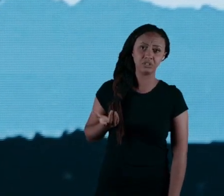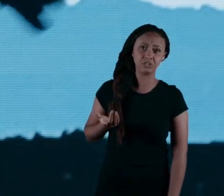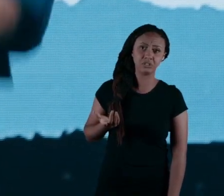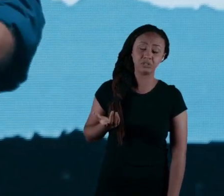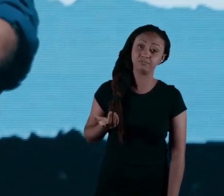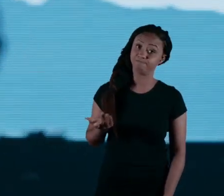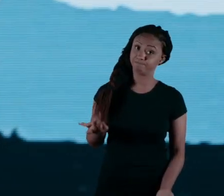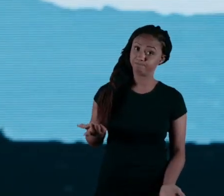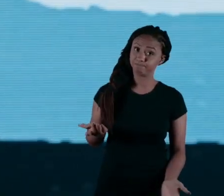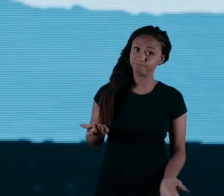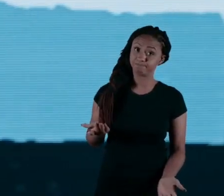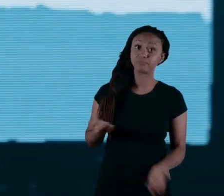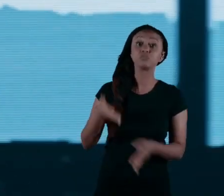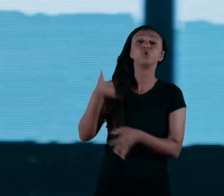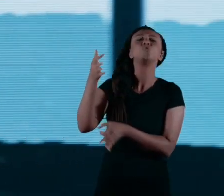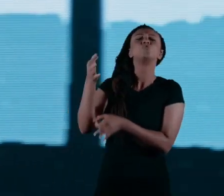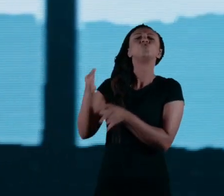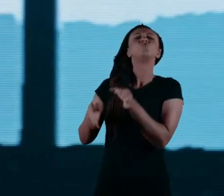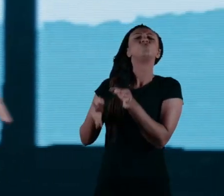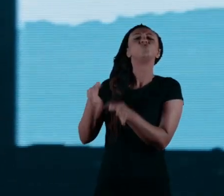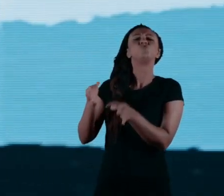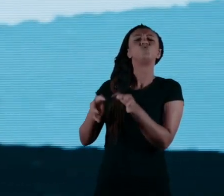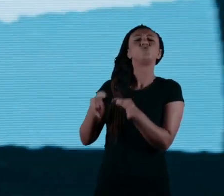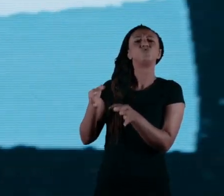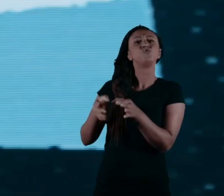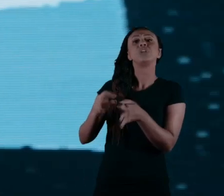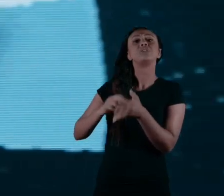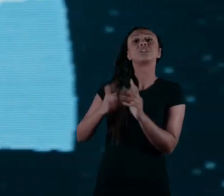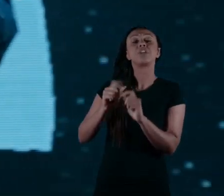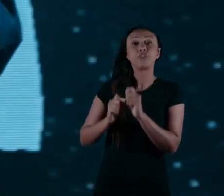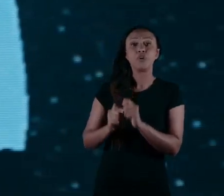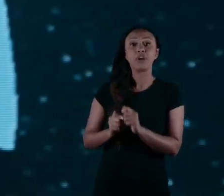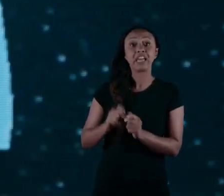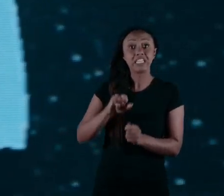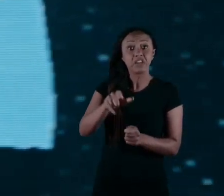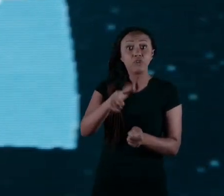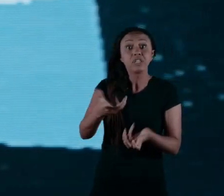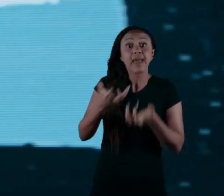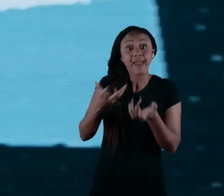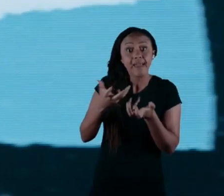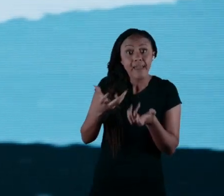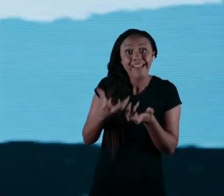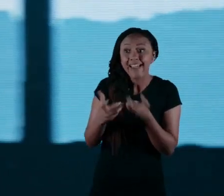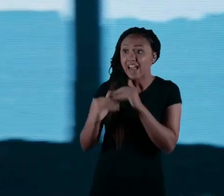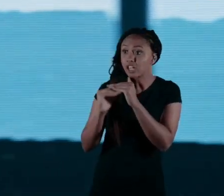Então justiça é você dar ao outro o que você gostaria que desse a você.